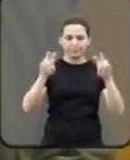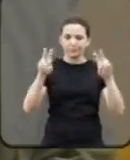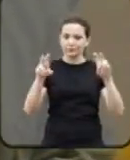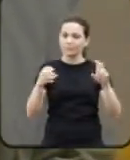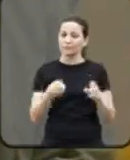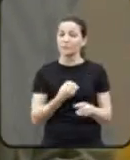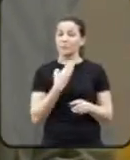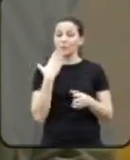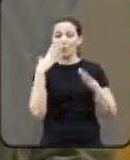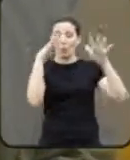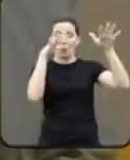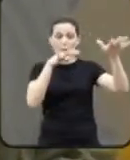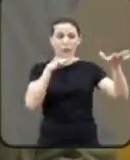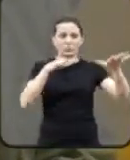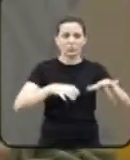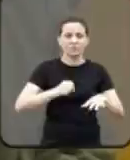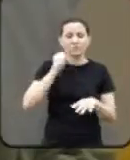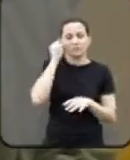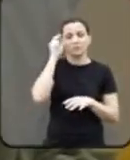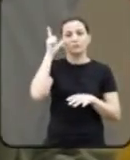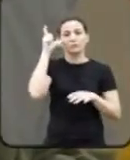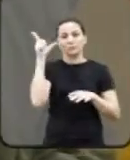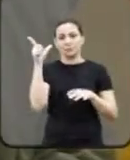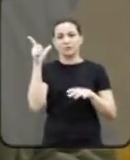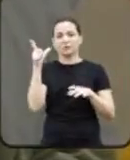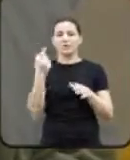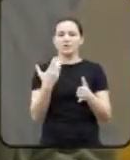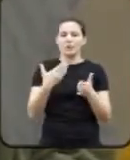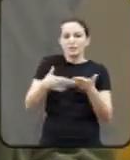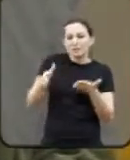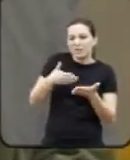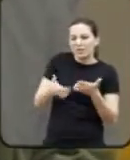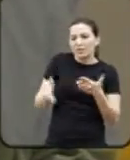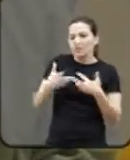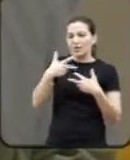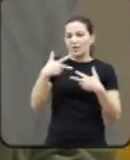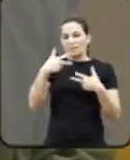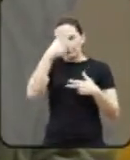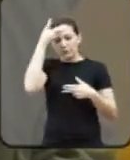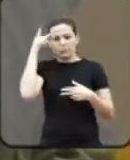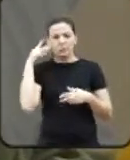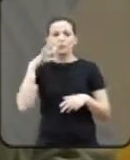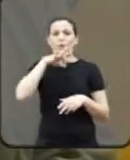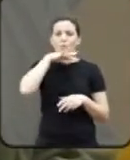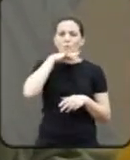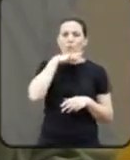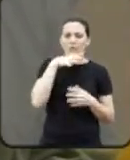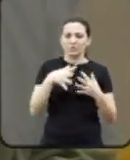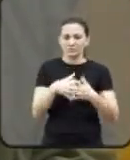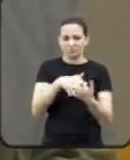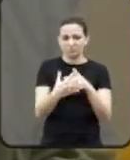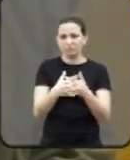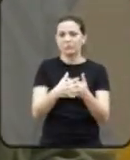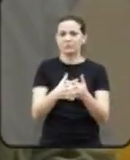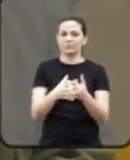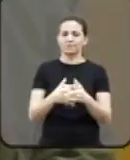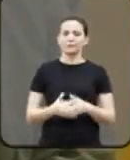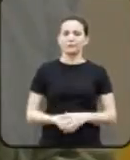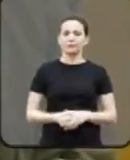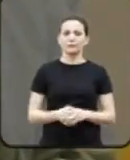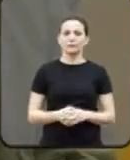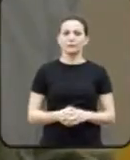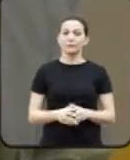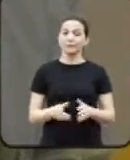Brasil está acordando, mas tem que acordar com seriedade, eliminar os maus elementos que estão aí só para perturbar, conturbar